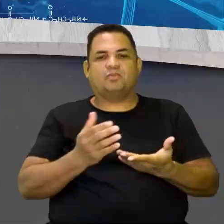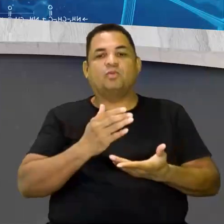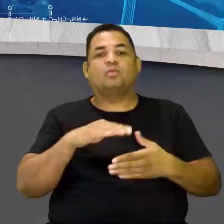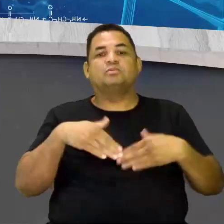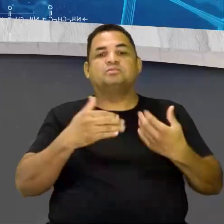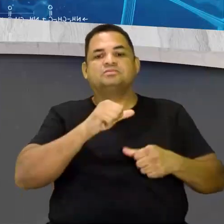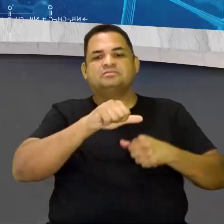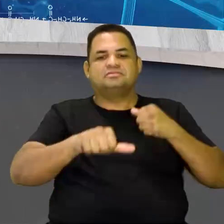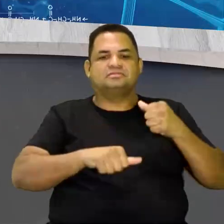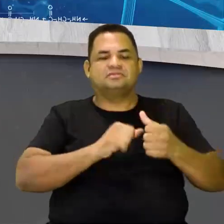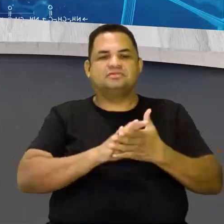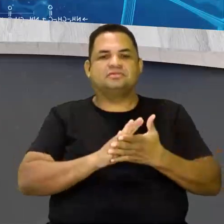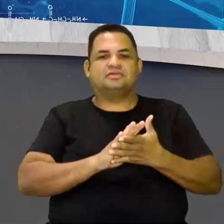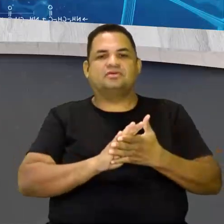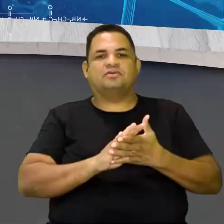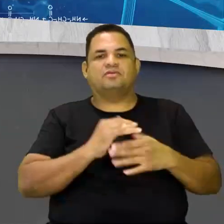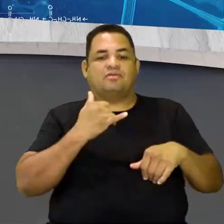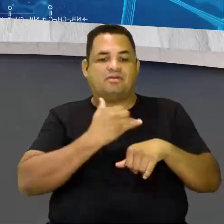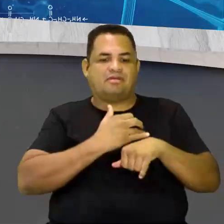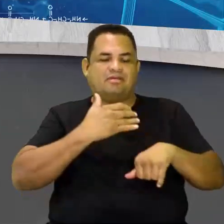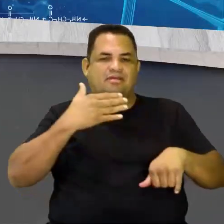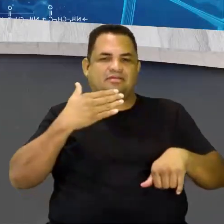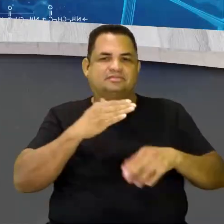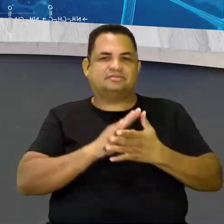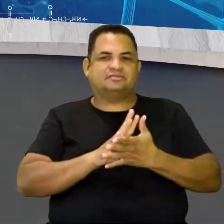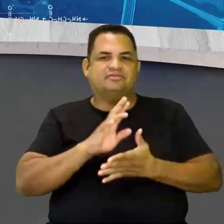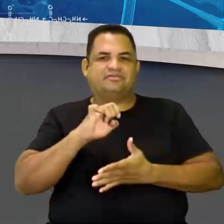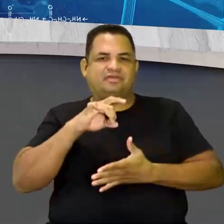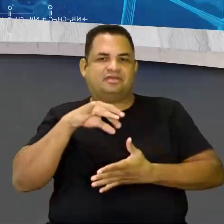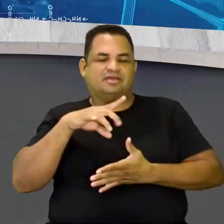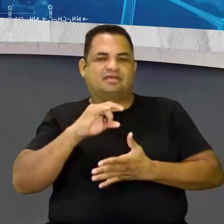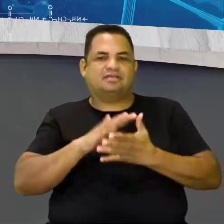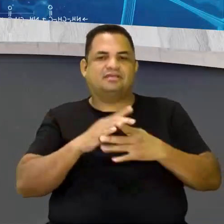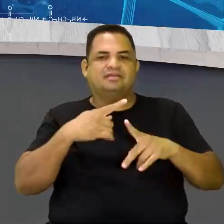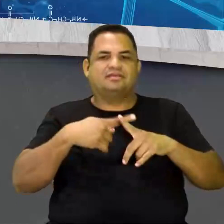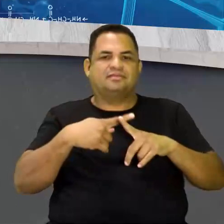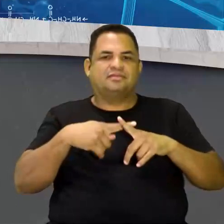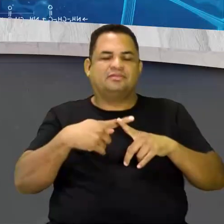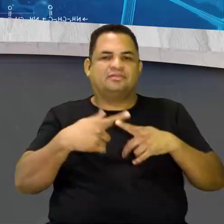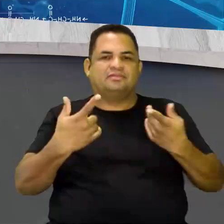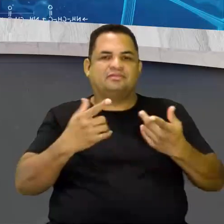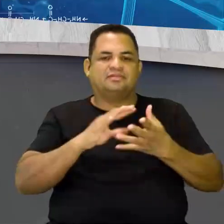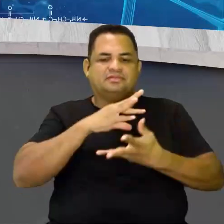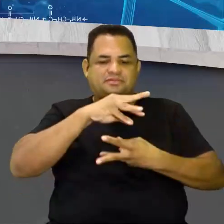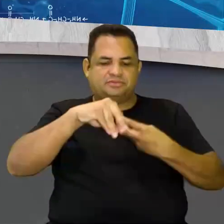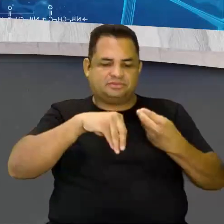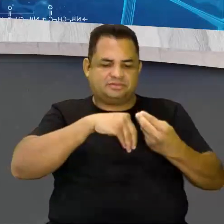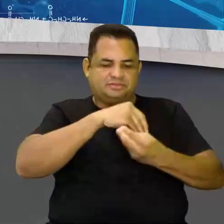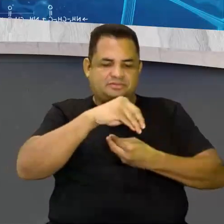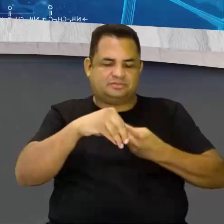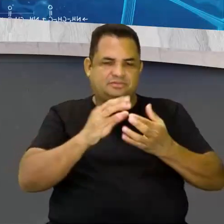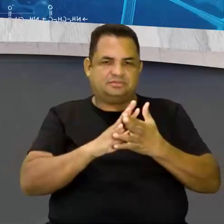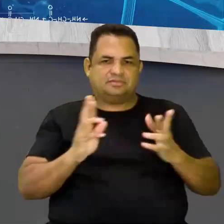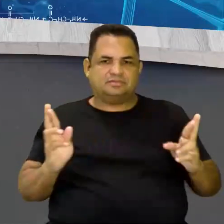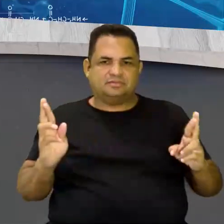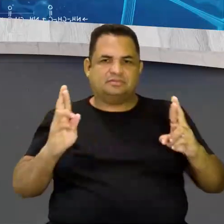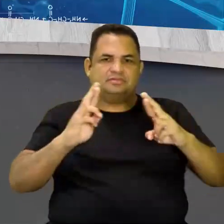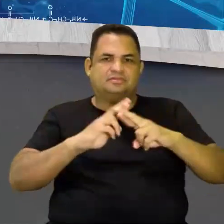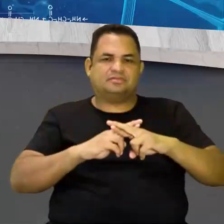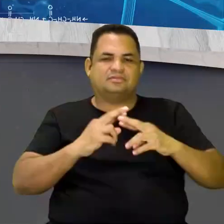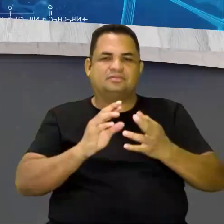peguei o ácido etanóico, né, que é o vinagre, porque o ácido etanóico diluído, reagindo com